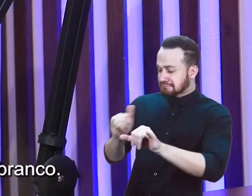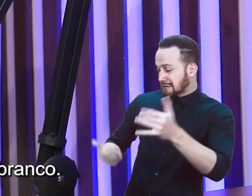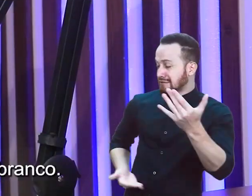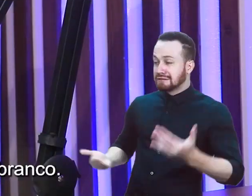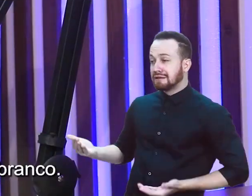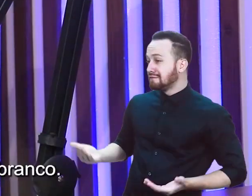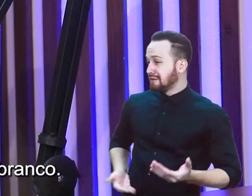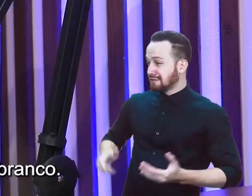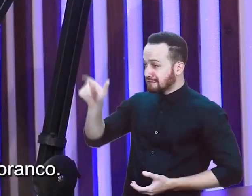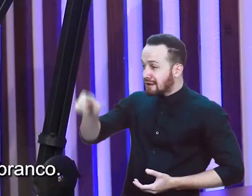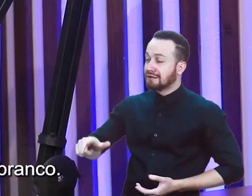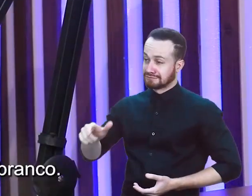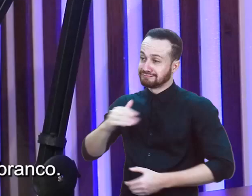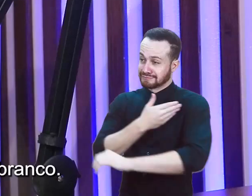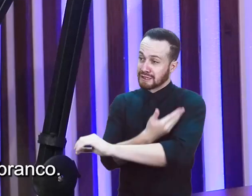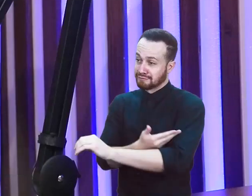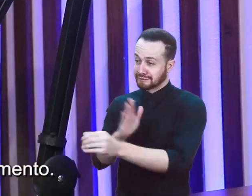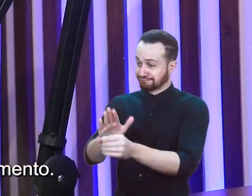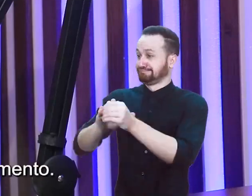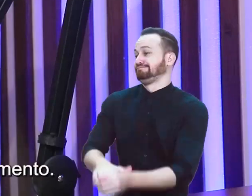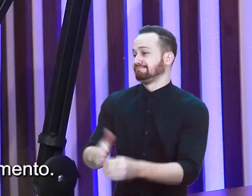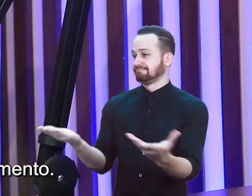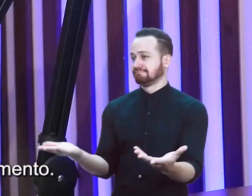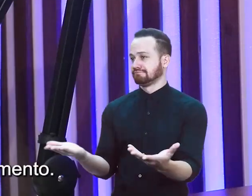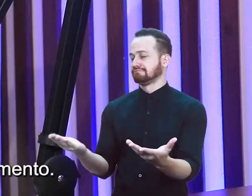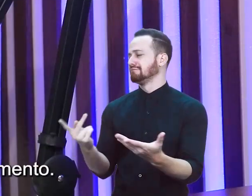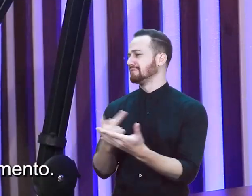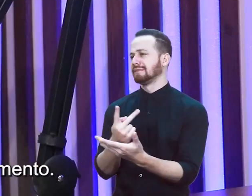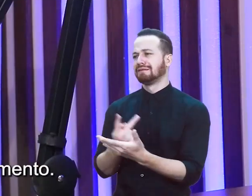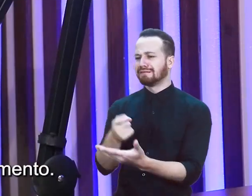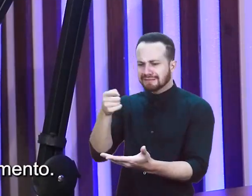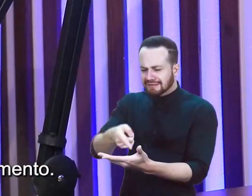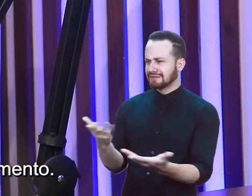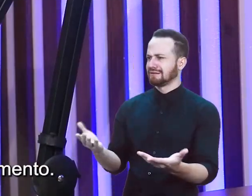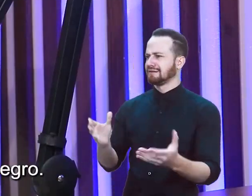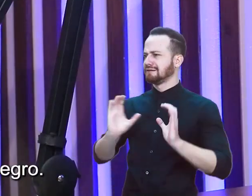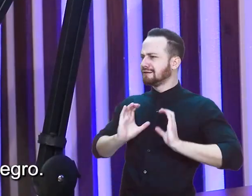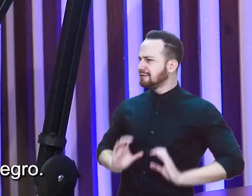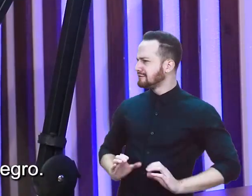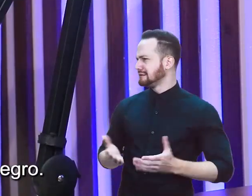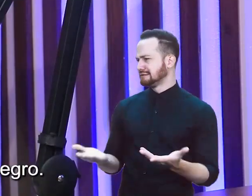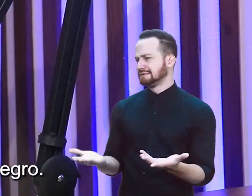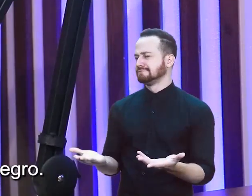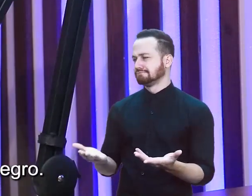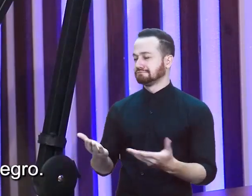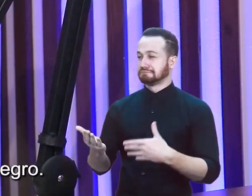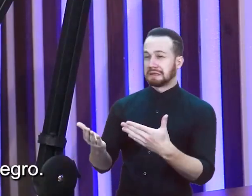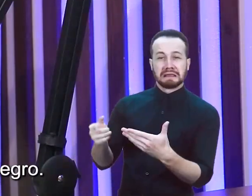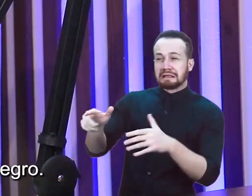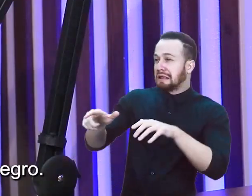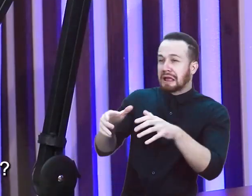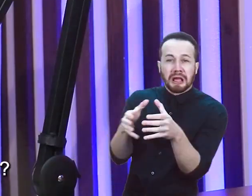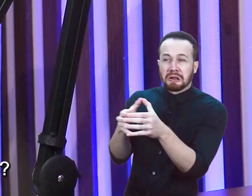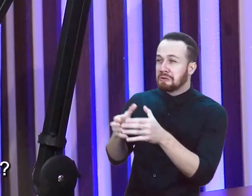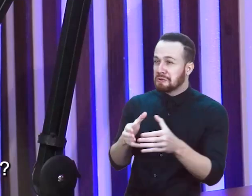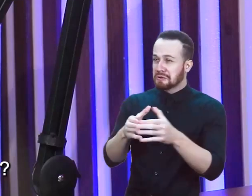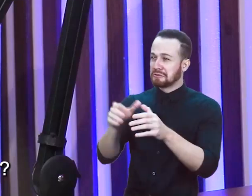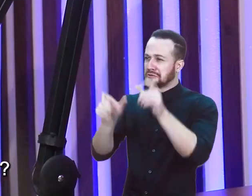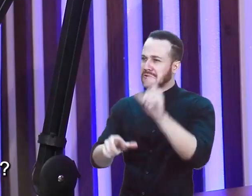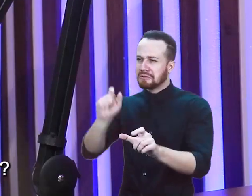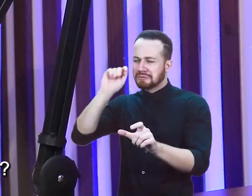branco, na sombra do branco. Então, está errado esse comportamento. Por isso não é movimento negro, isso